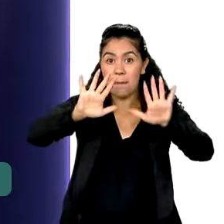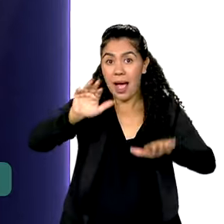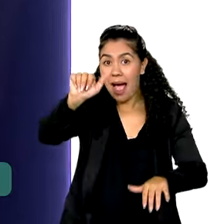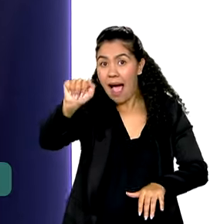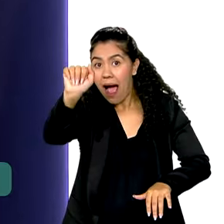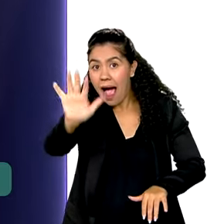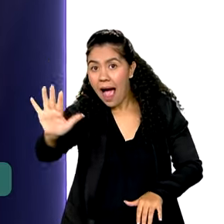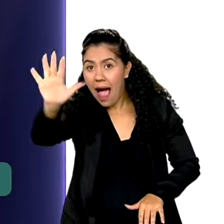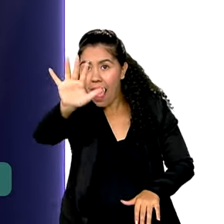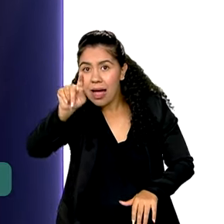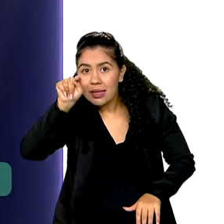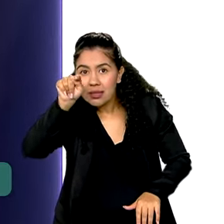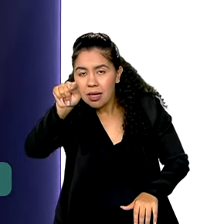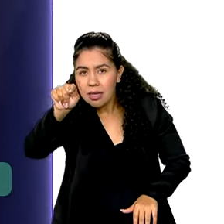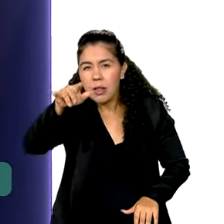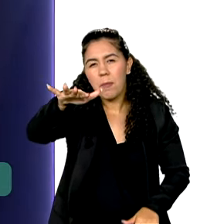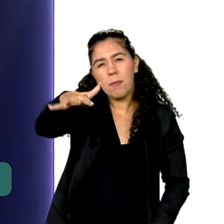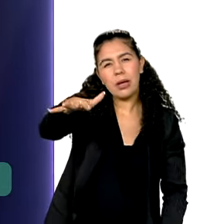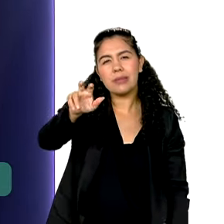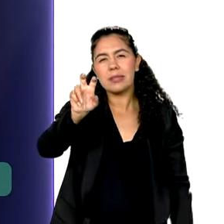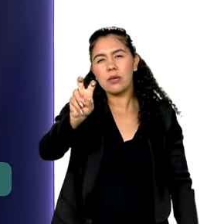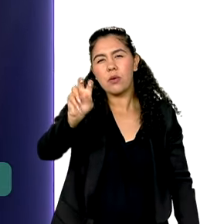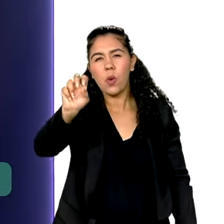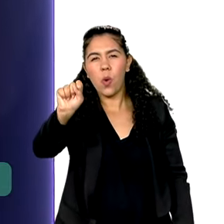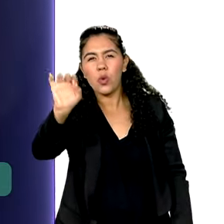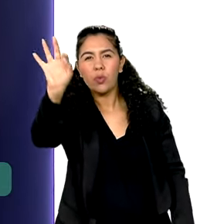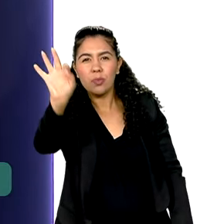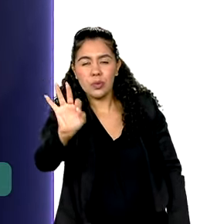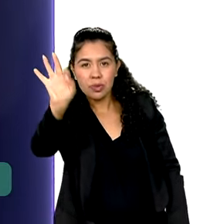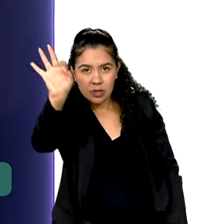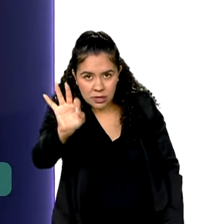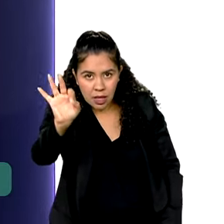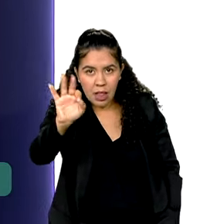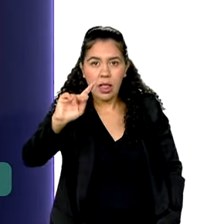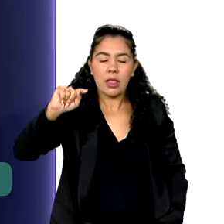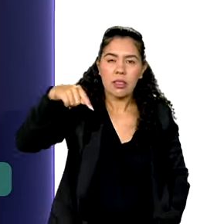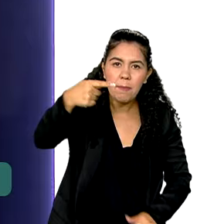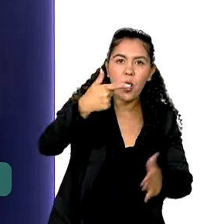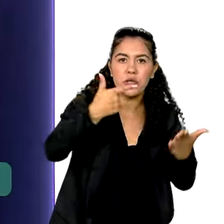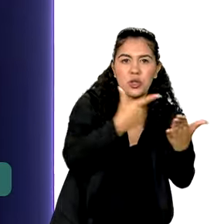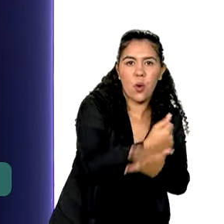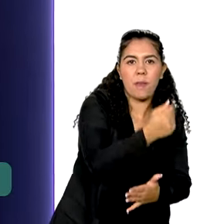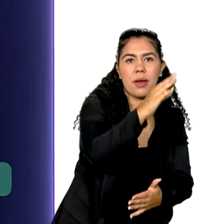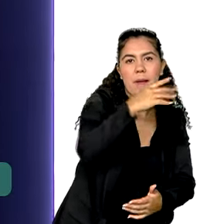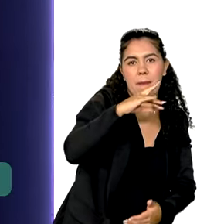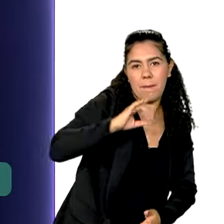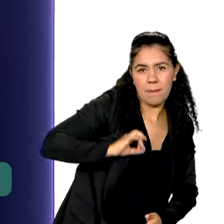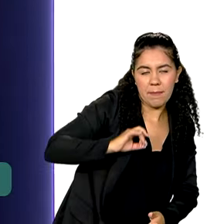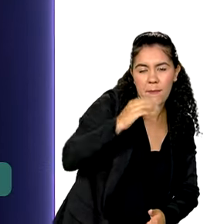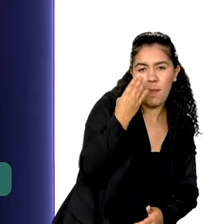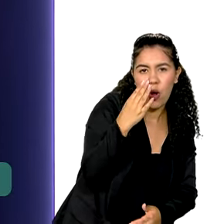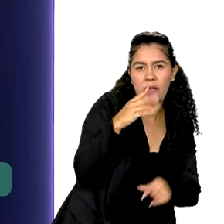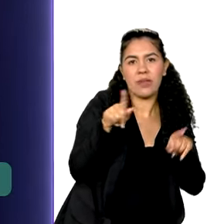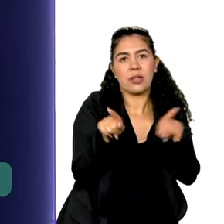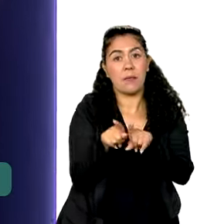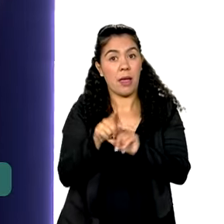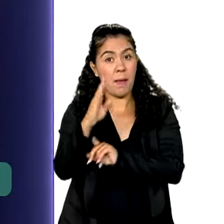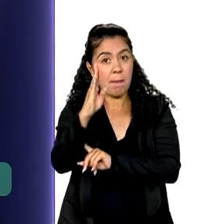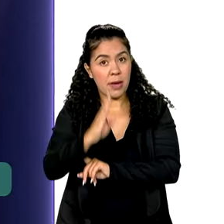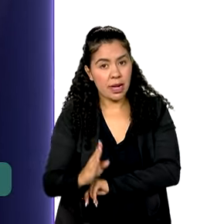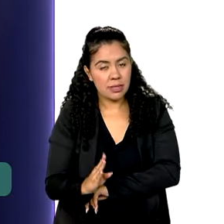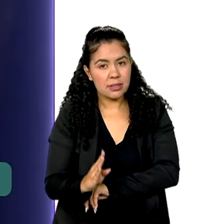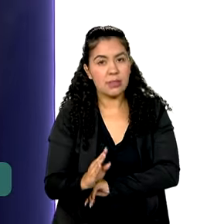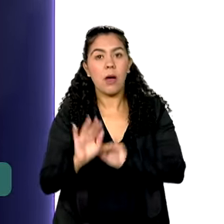é em torno de 58% e só depois compram da Bolívia ou do Brasil, enquanto da Europa, o